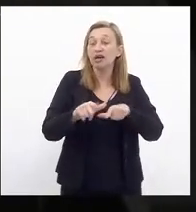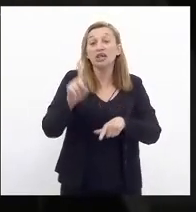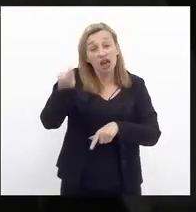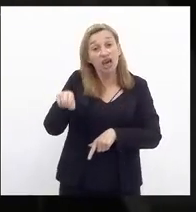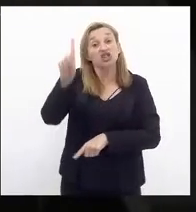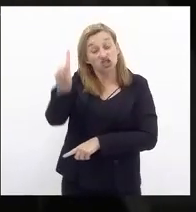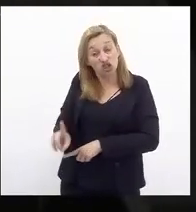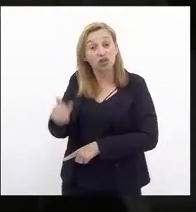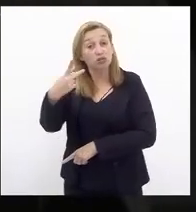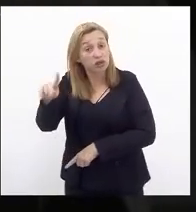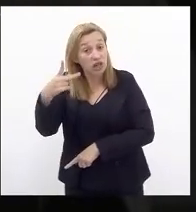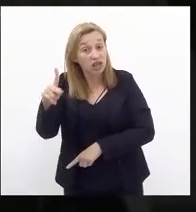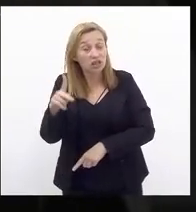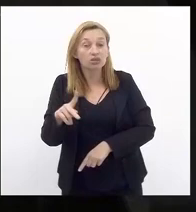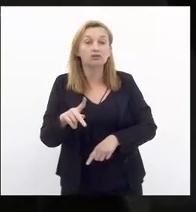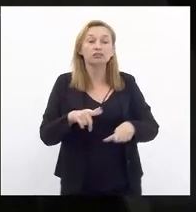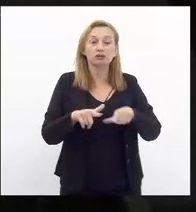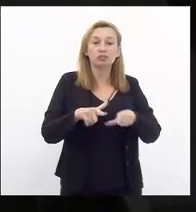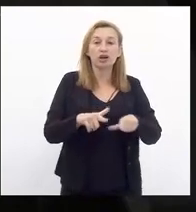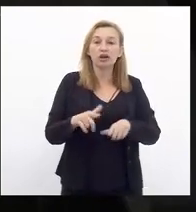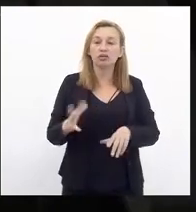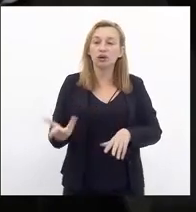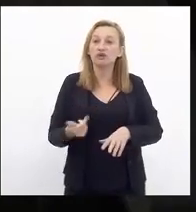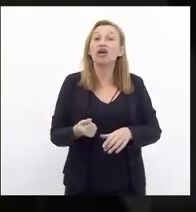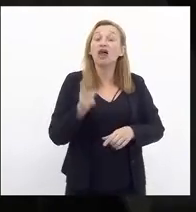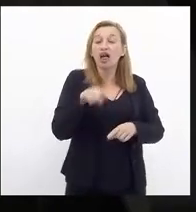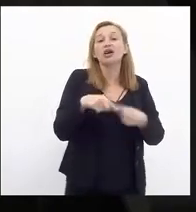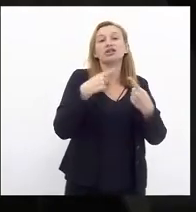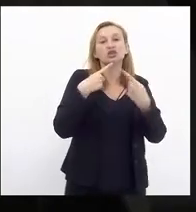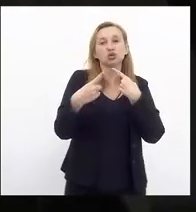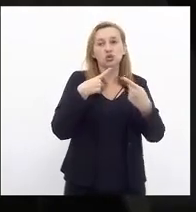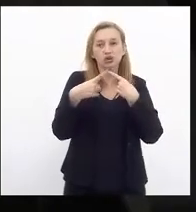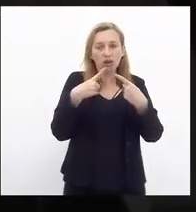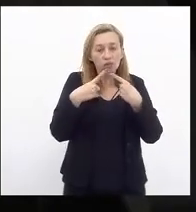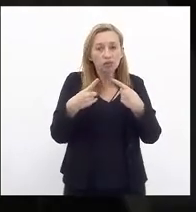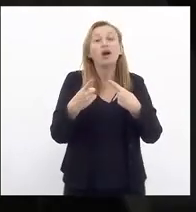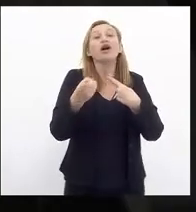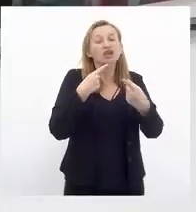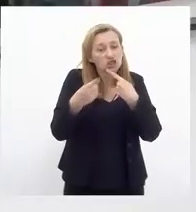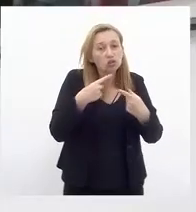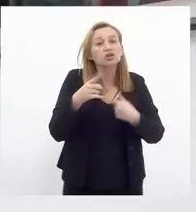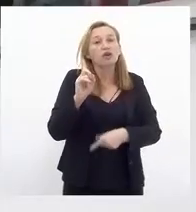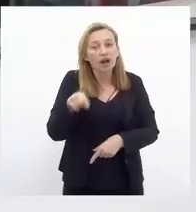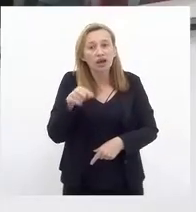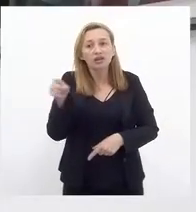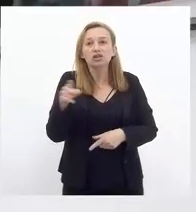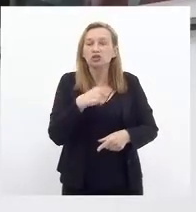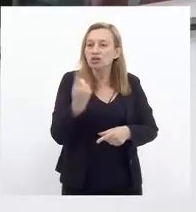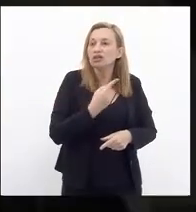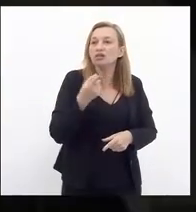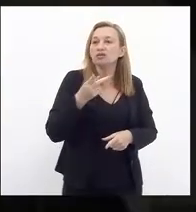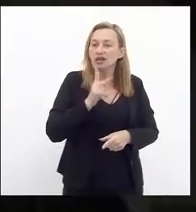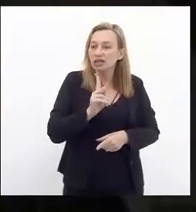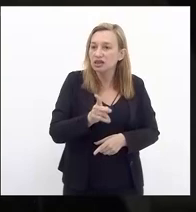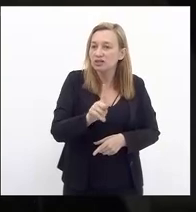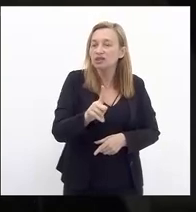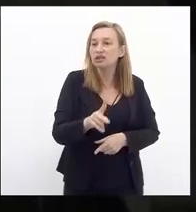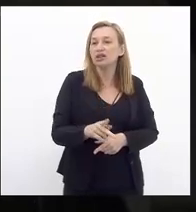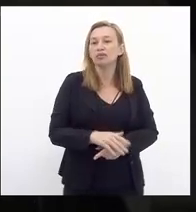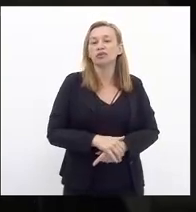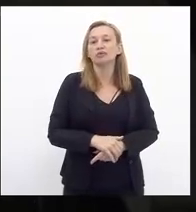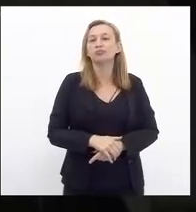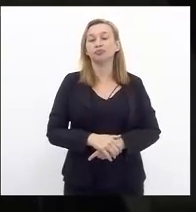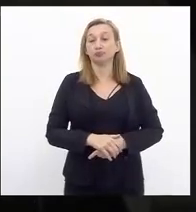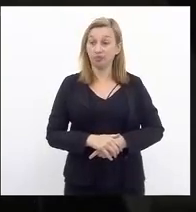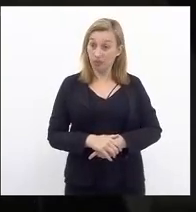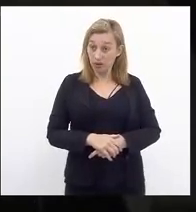é seu direito tem uma prestação de serviço qualificado então é esse debate é esse debate que a gente está fazendo o tempo todo O